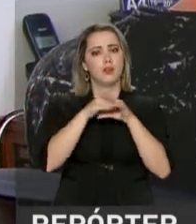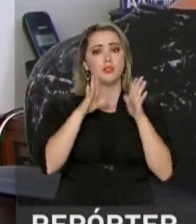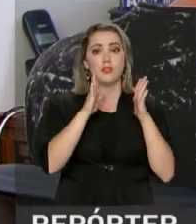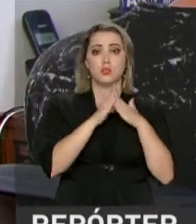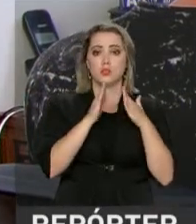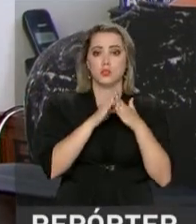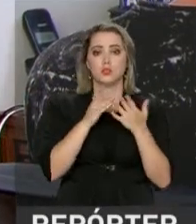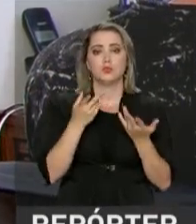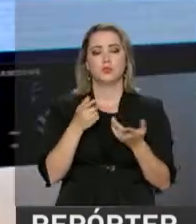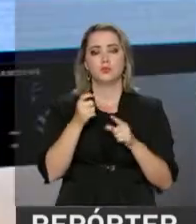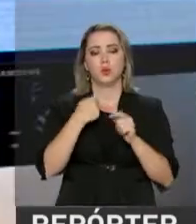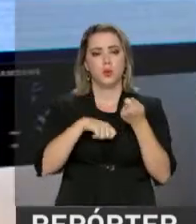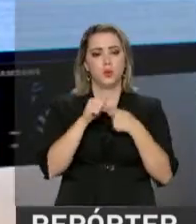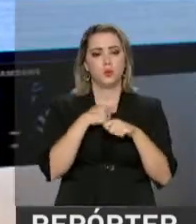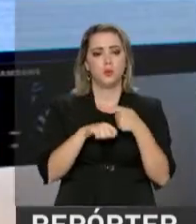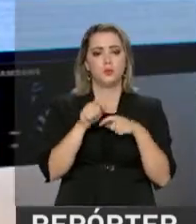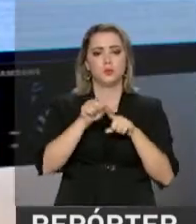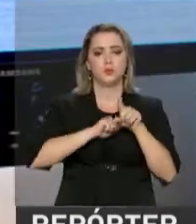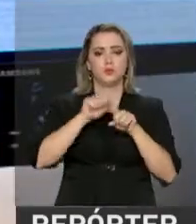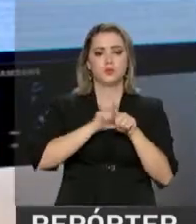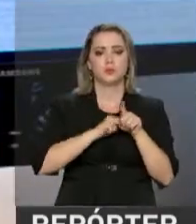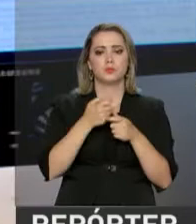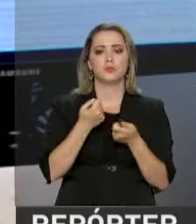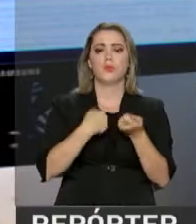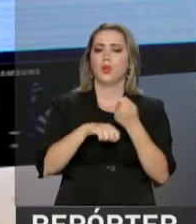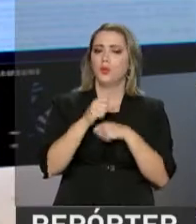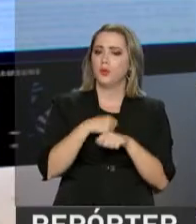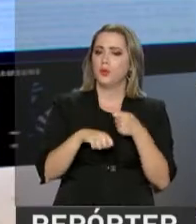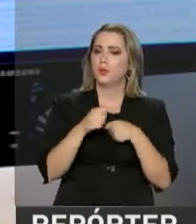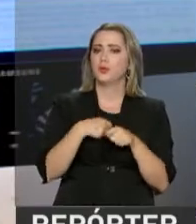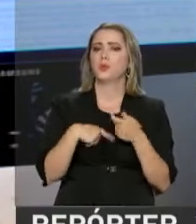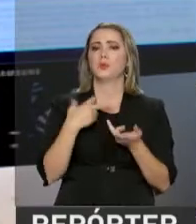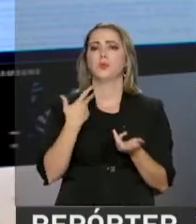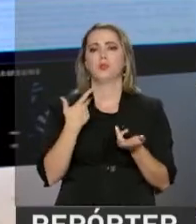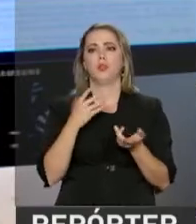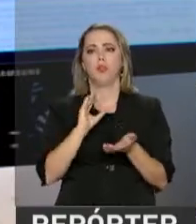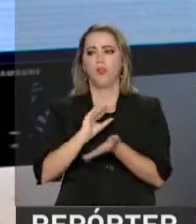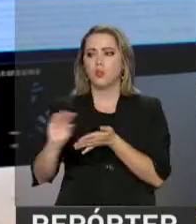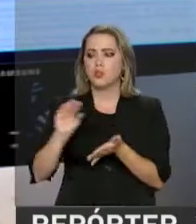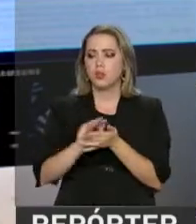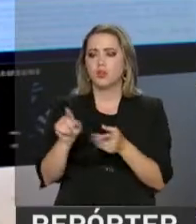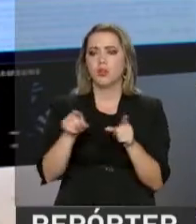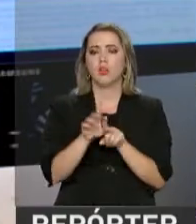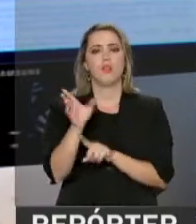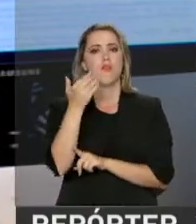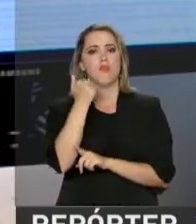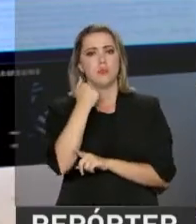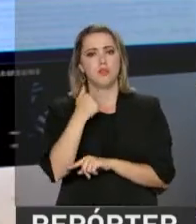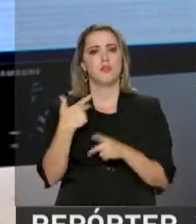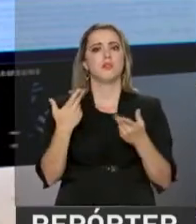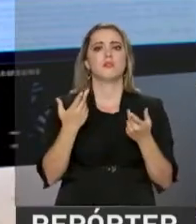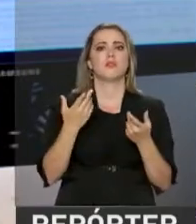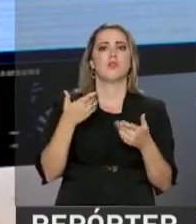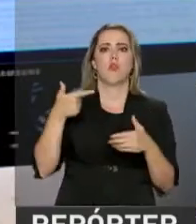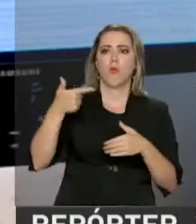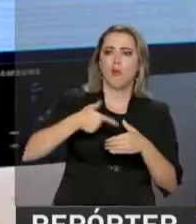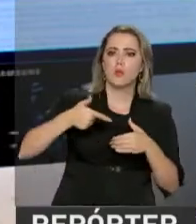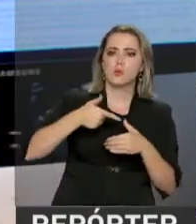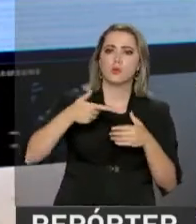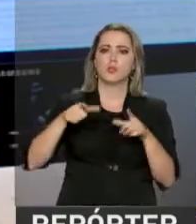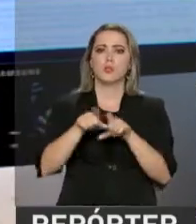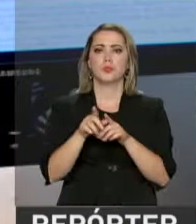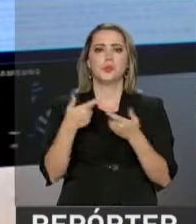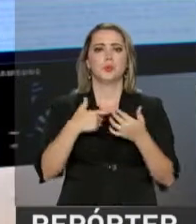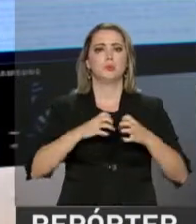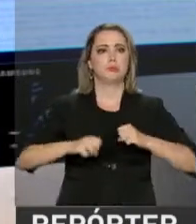do mês uma economia muito grande investimento a gasolina retenção e outro lado você não tem mais o